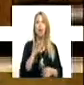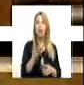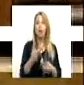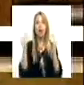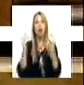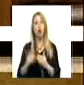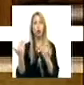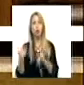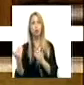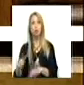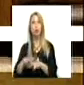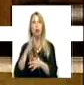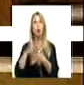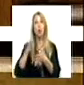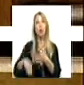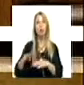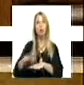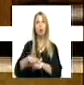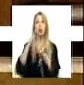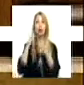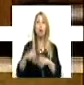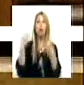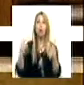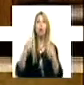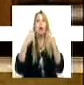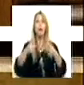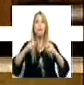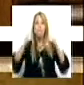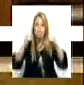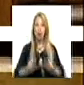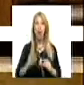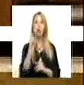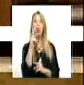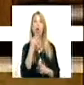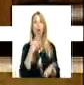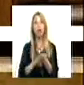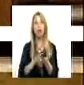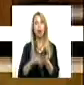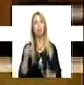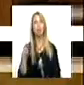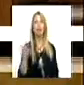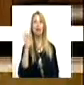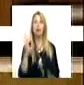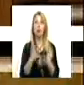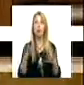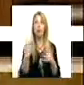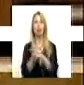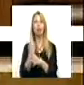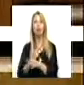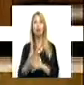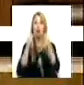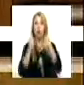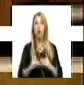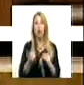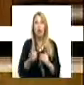as restrições à contratação na administração pública, baixa o IVA da restauração para 13% na maioria dos produtos, reduz as